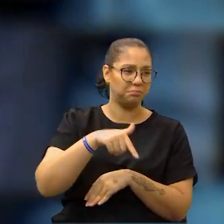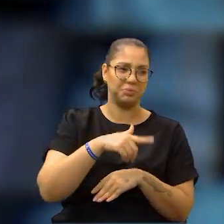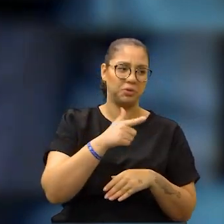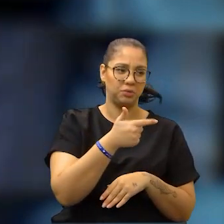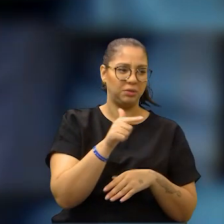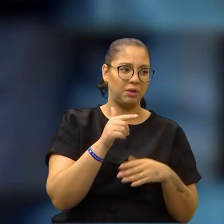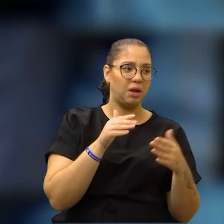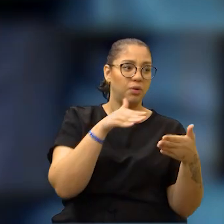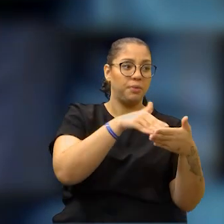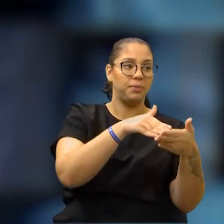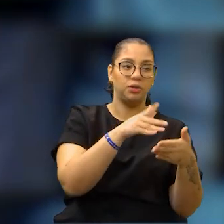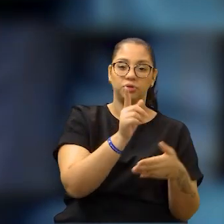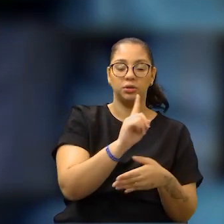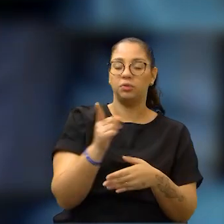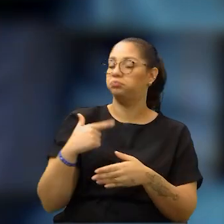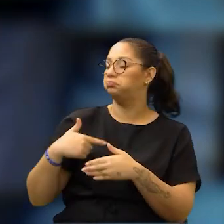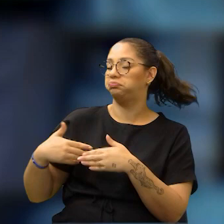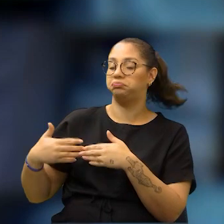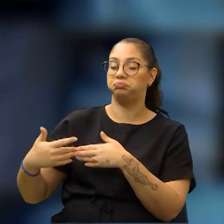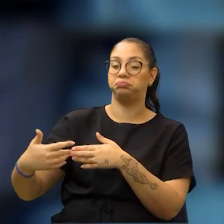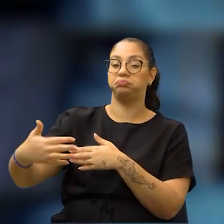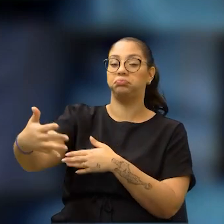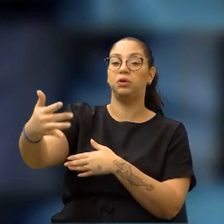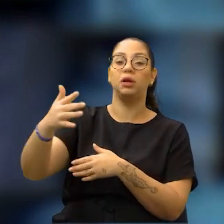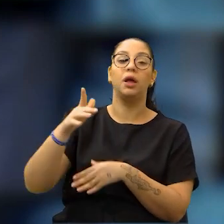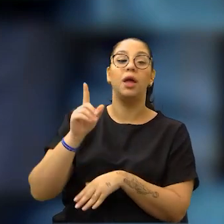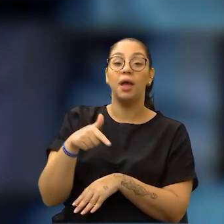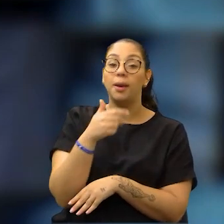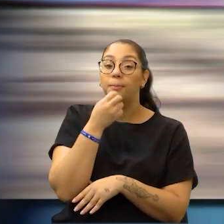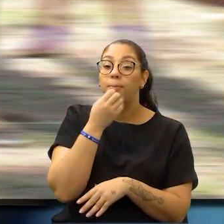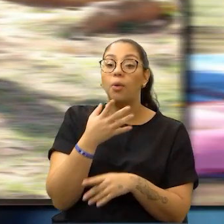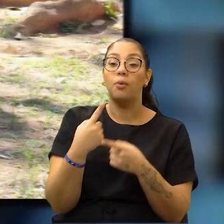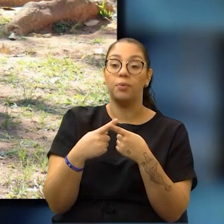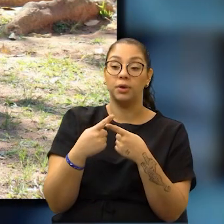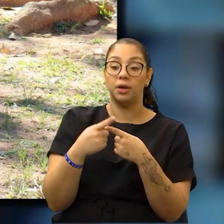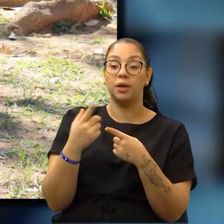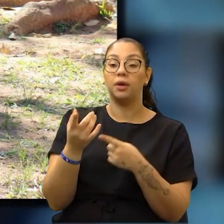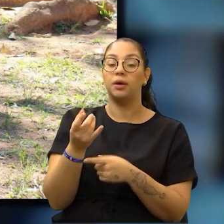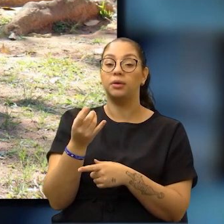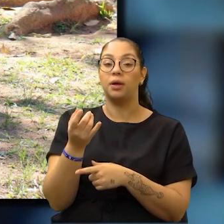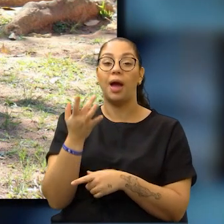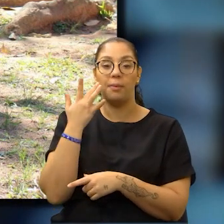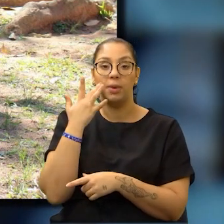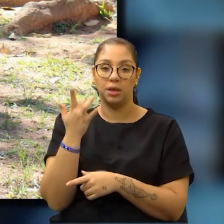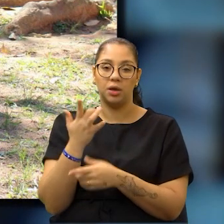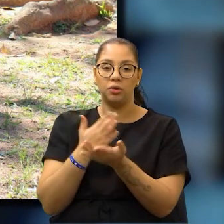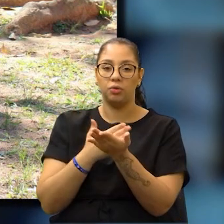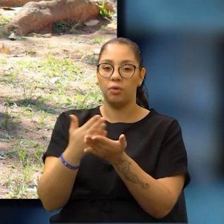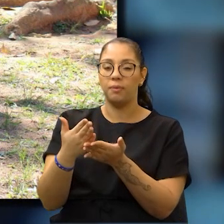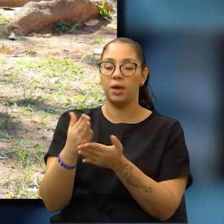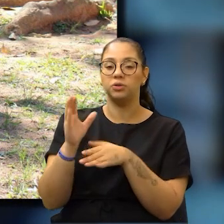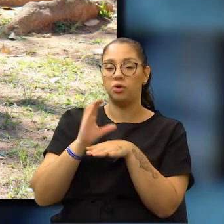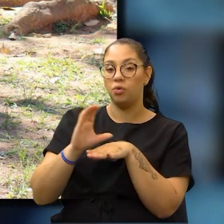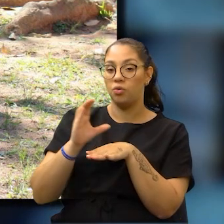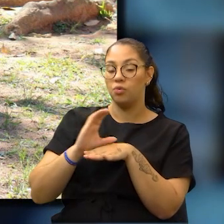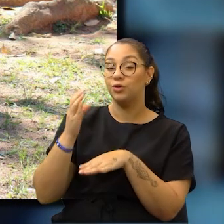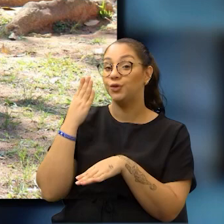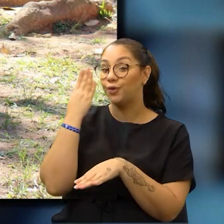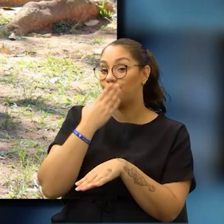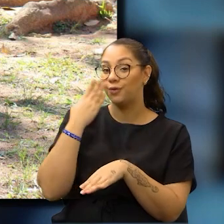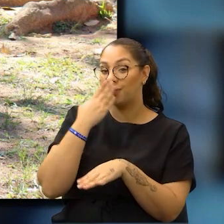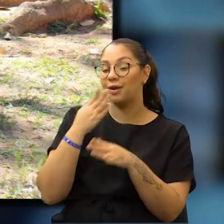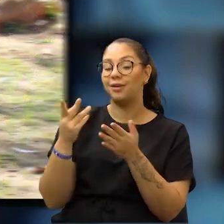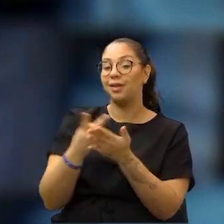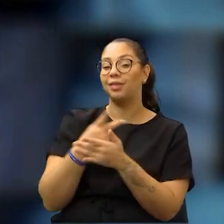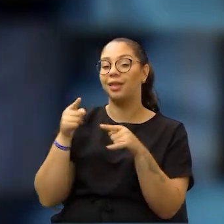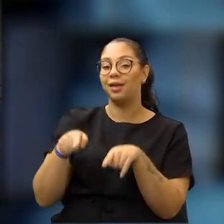até perder de vista. Isso, exato. E é bom porque eles recebem, como amanhã, né, que inicia o